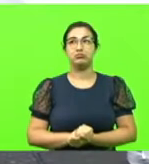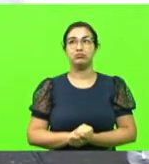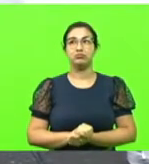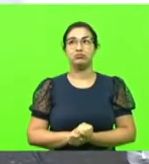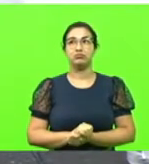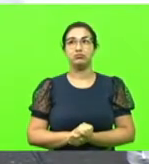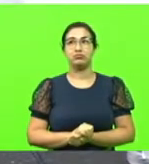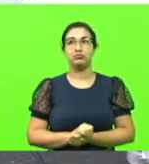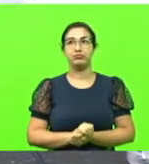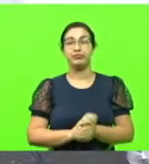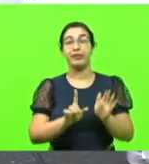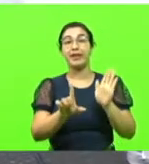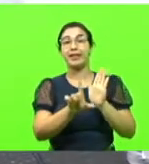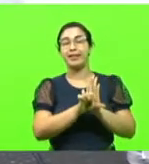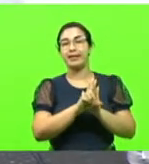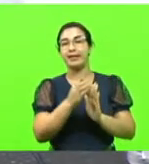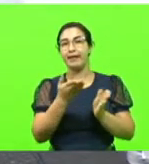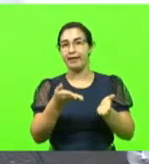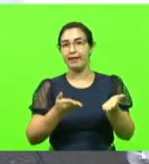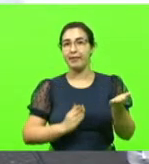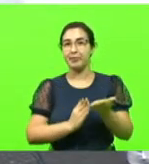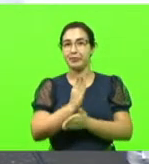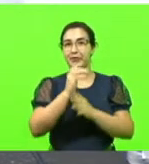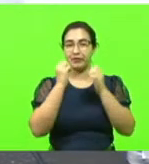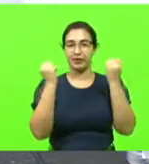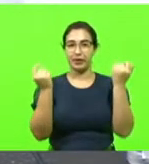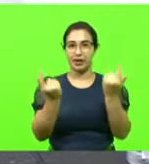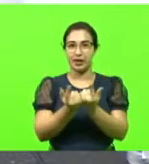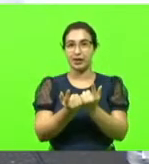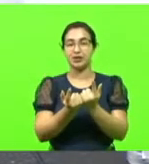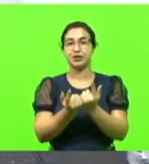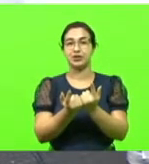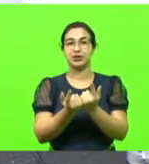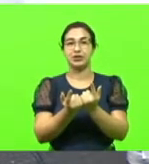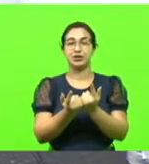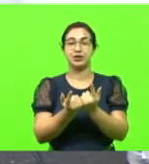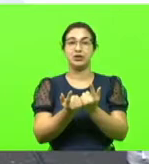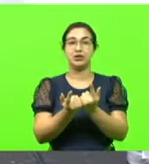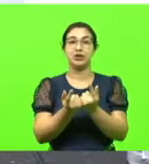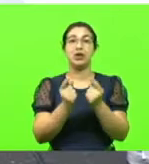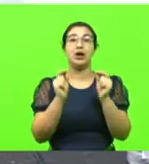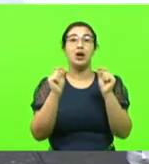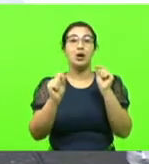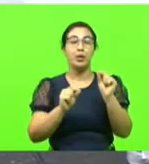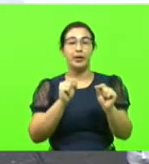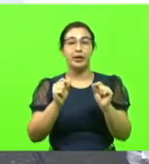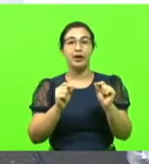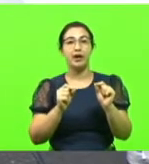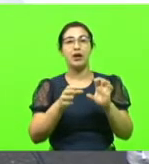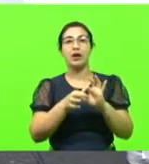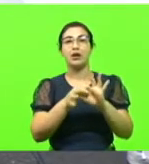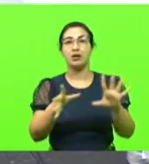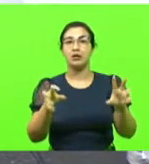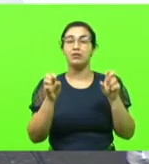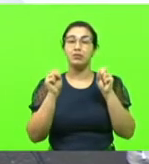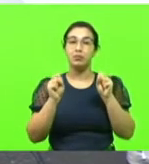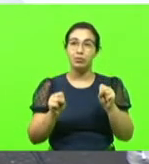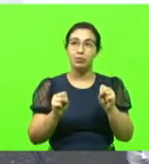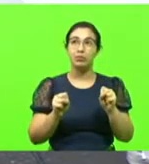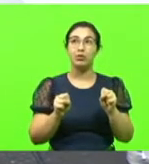A lei que foi aprovada aqui na Assembleia, ela dá, deputado Silvio, critérios para que seja feito